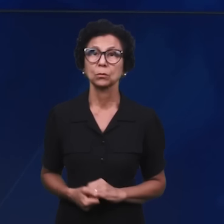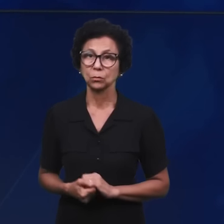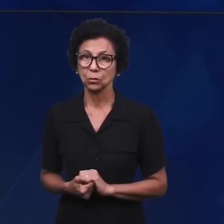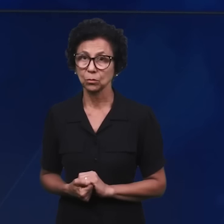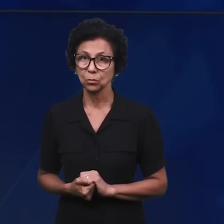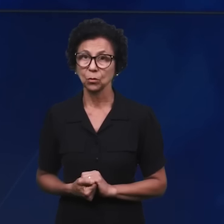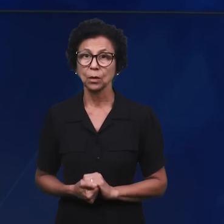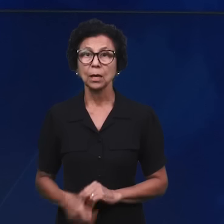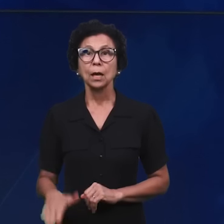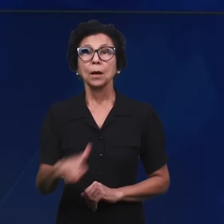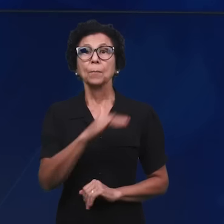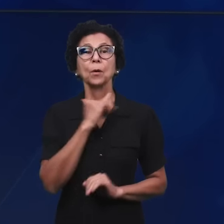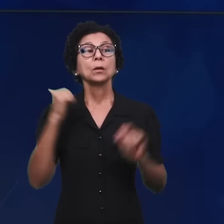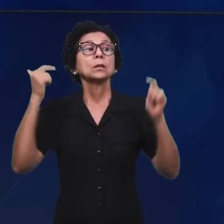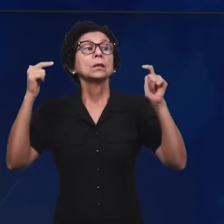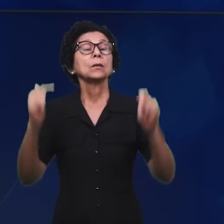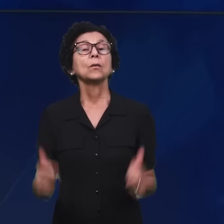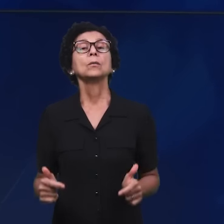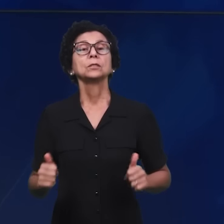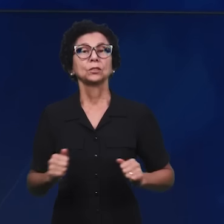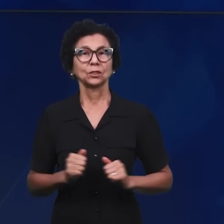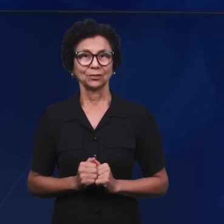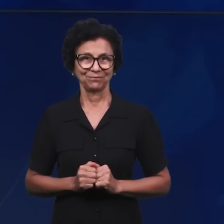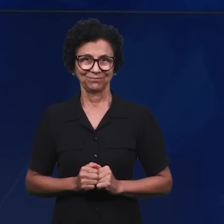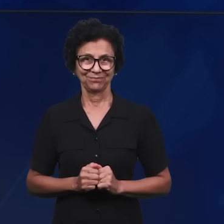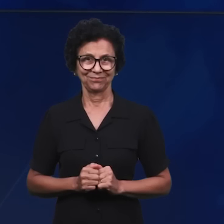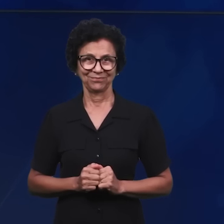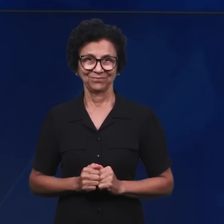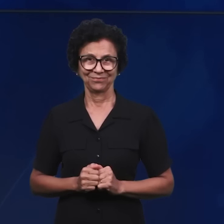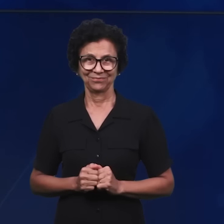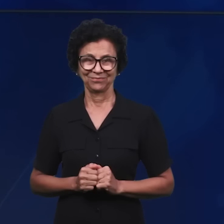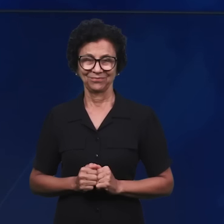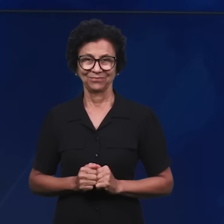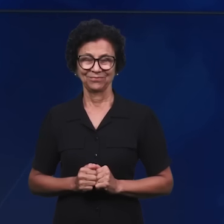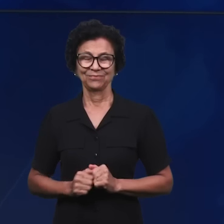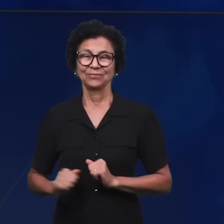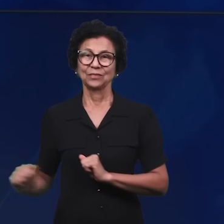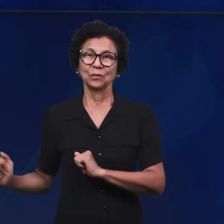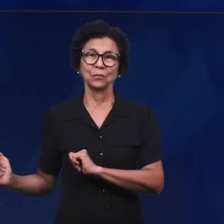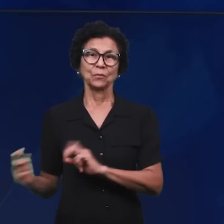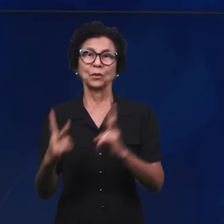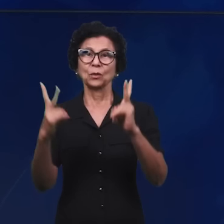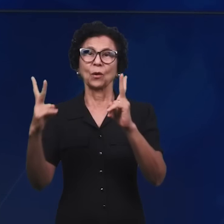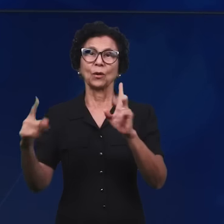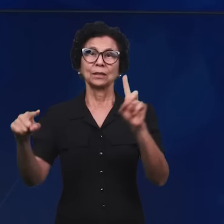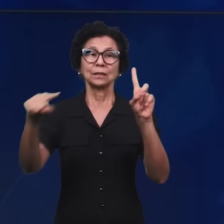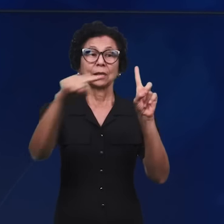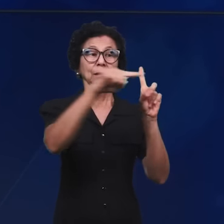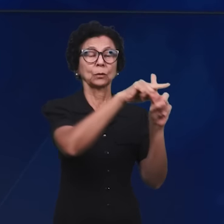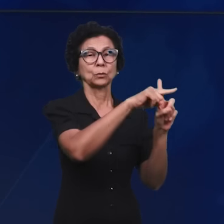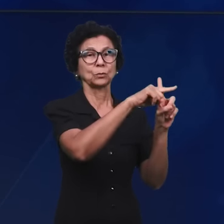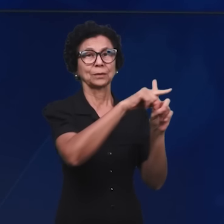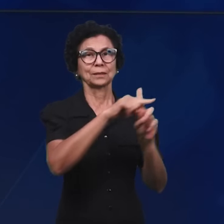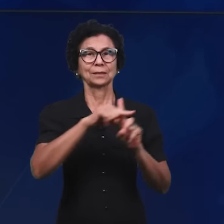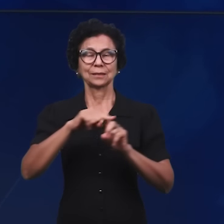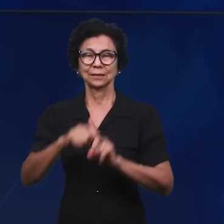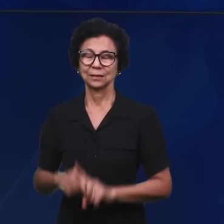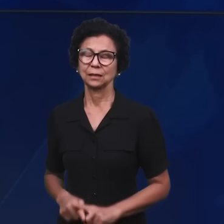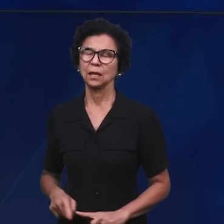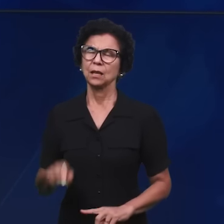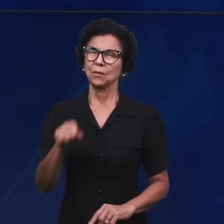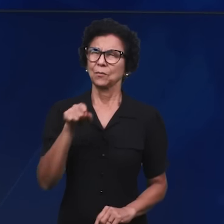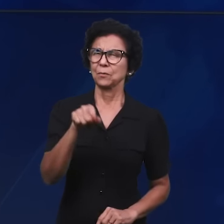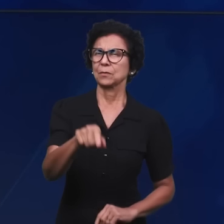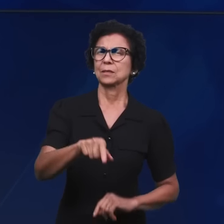foi a morte na vitória. Meu irmão, meu amigo, você que nos ouve, estamos nessa